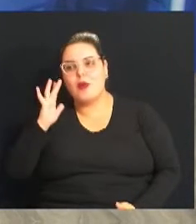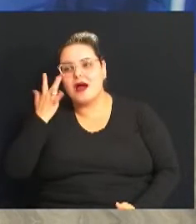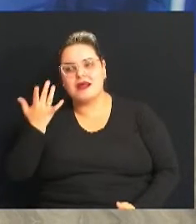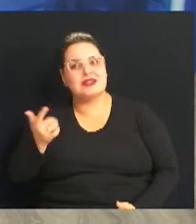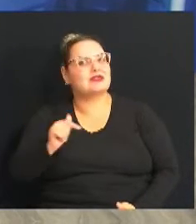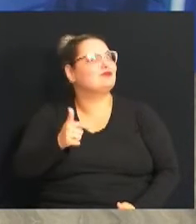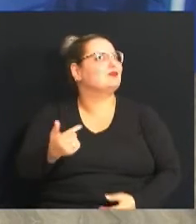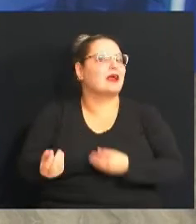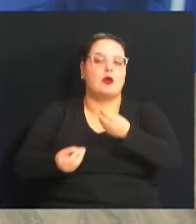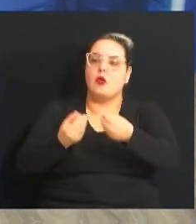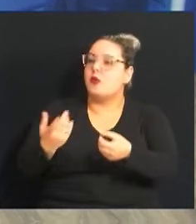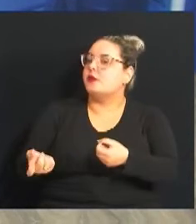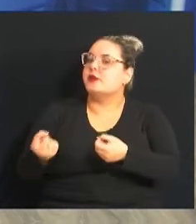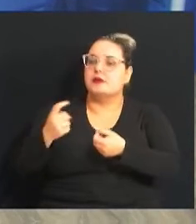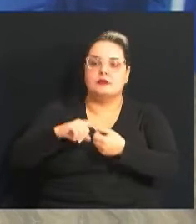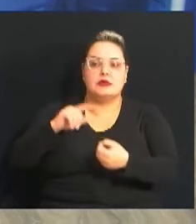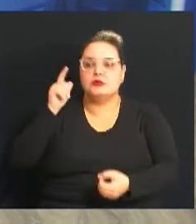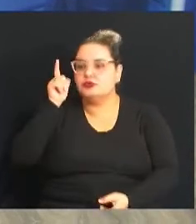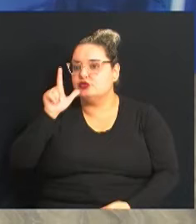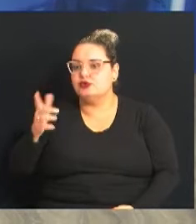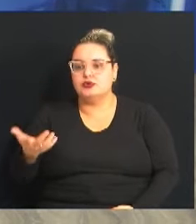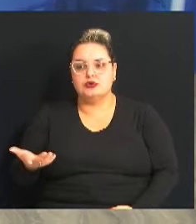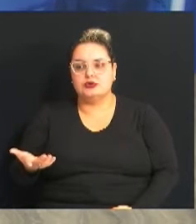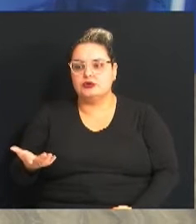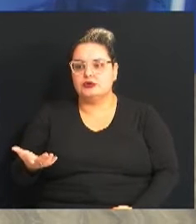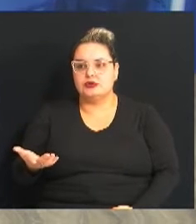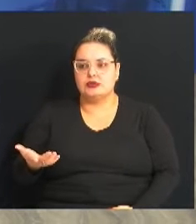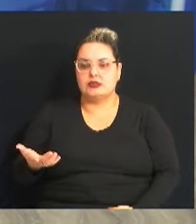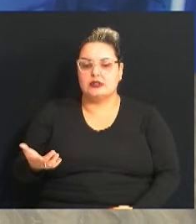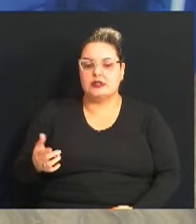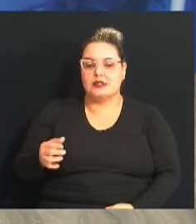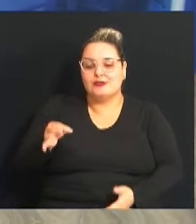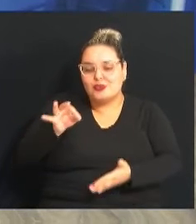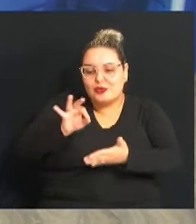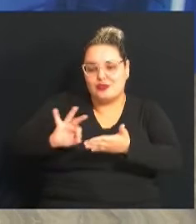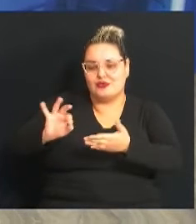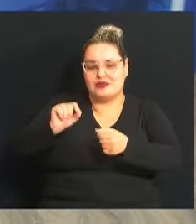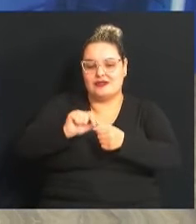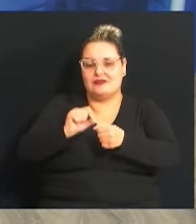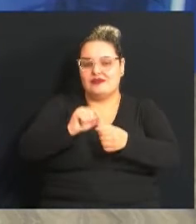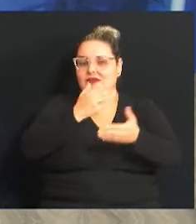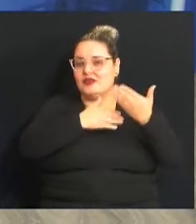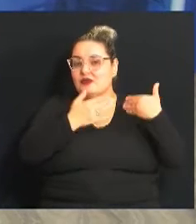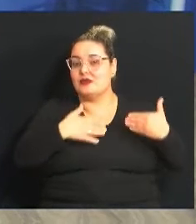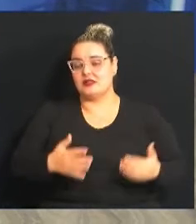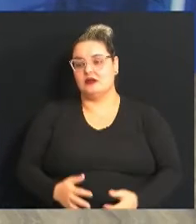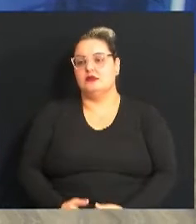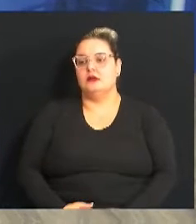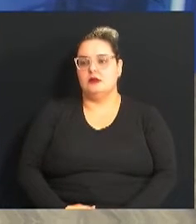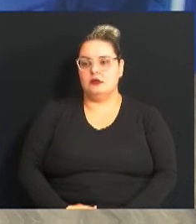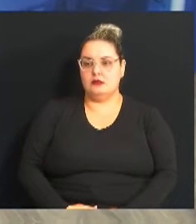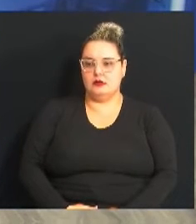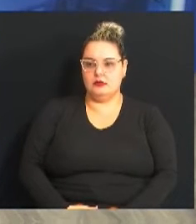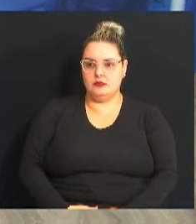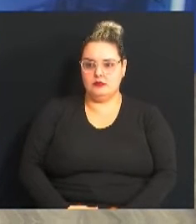dificilmente a gente vai conseguir retratar o que foi feito no passado?